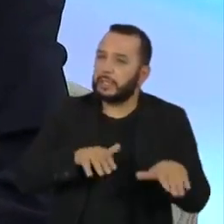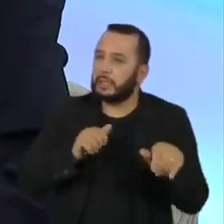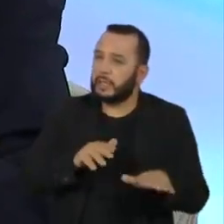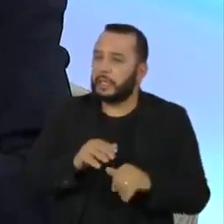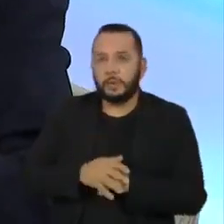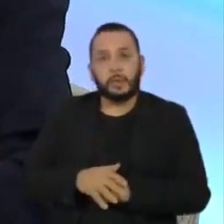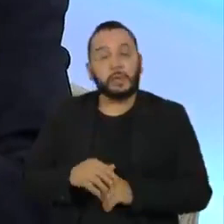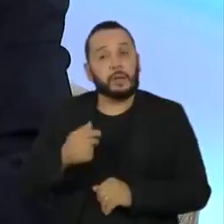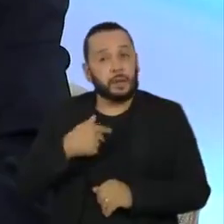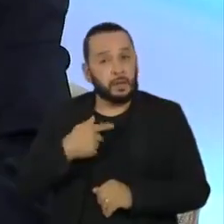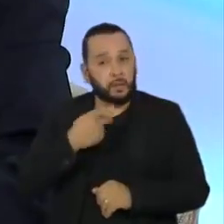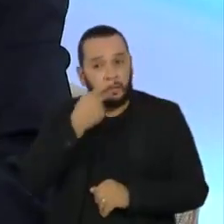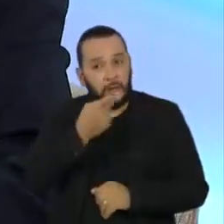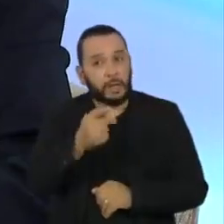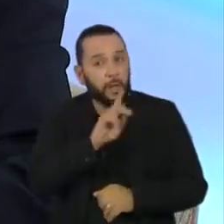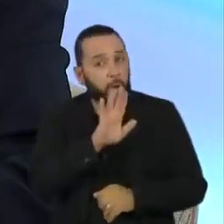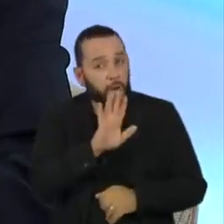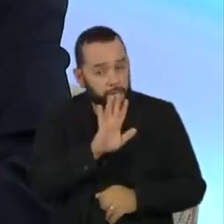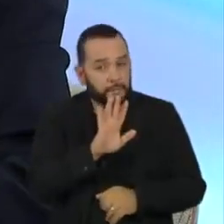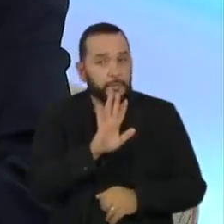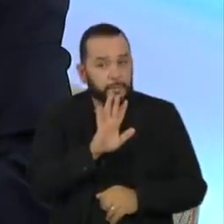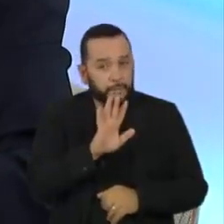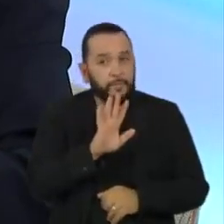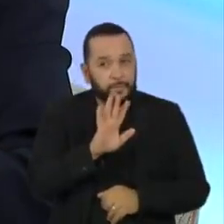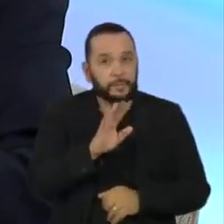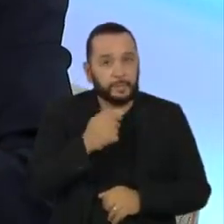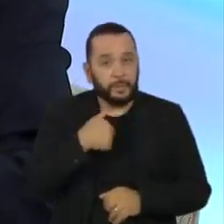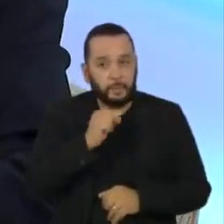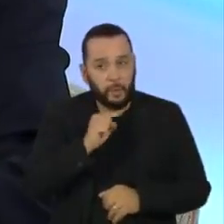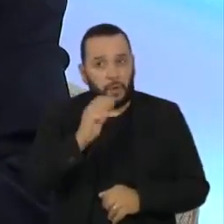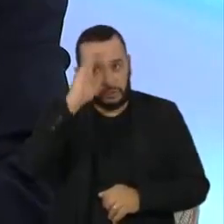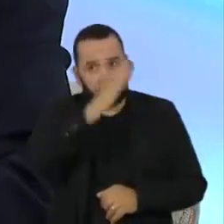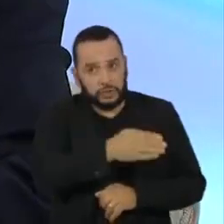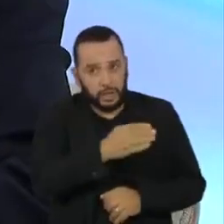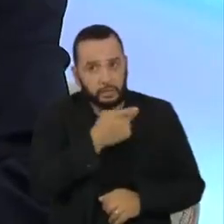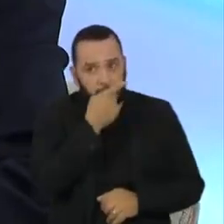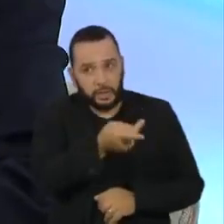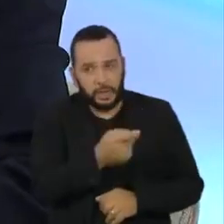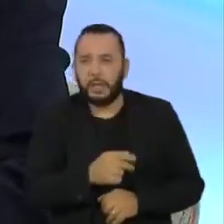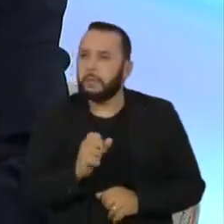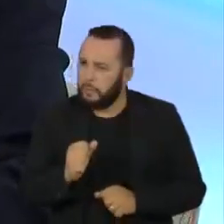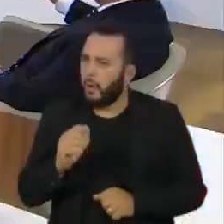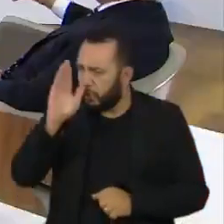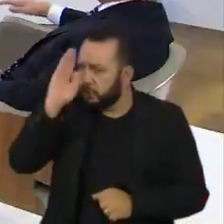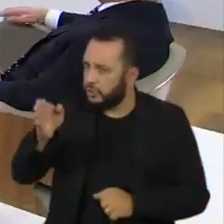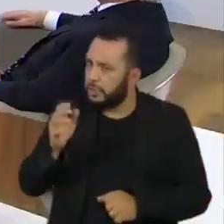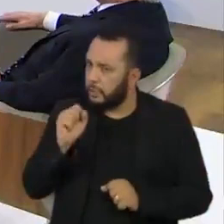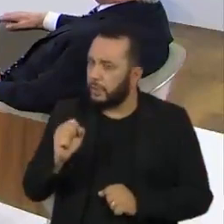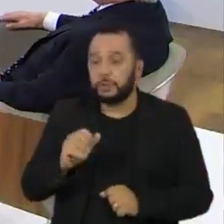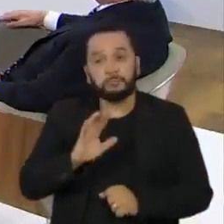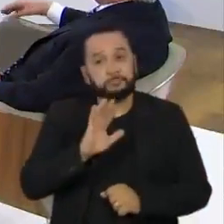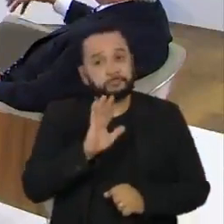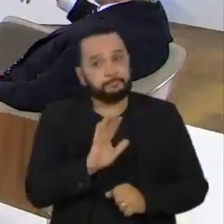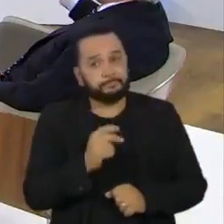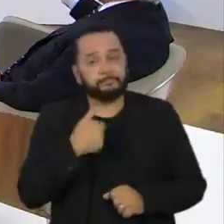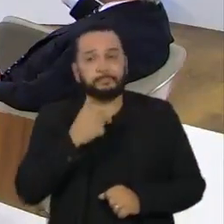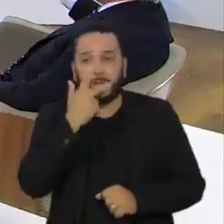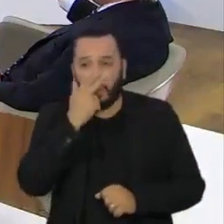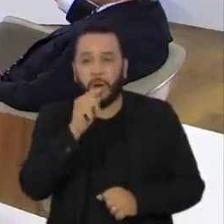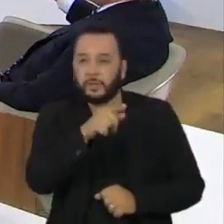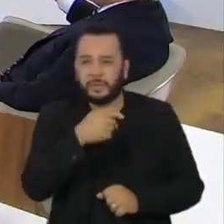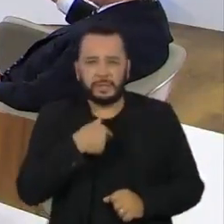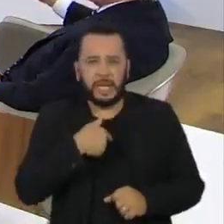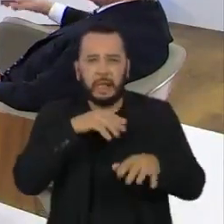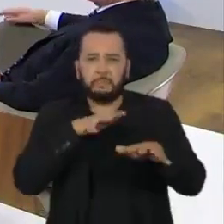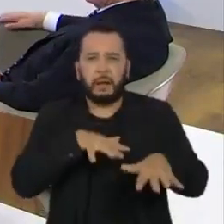eu até tomei a liberdade dizer presente é para falar com cerimônia ou sem cerimônia eles seis ele Bom dia eu disse eu acho do